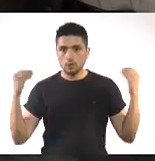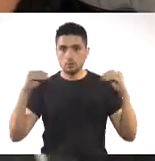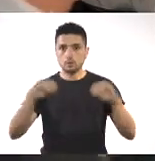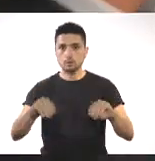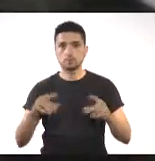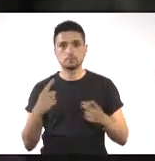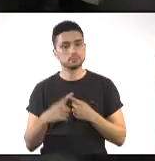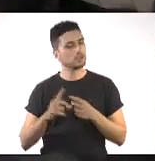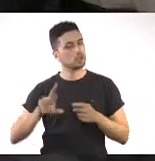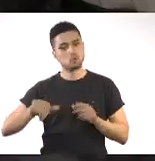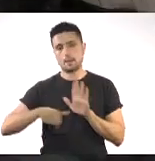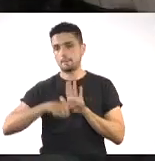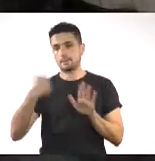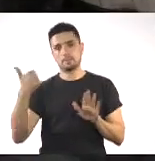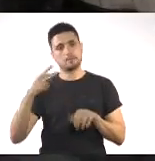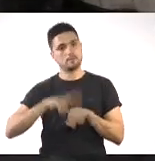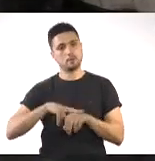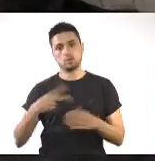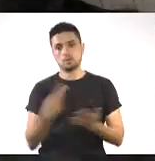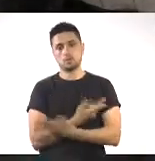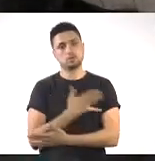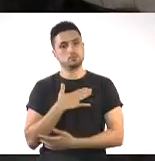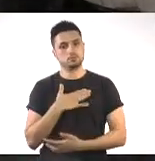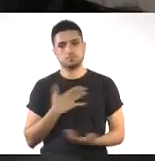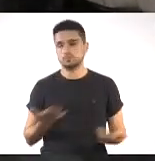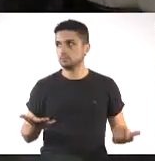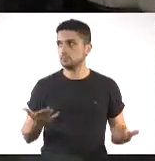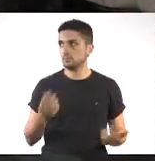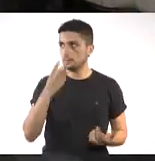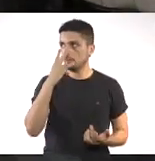é a primeira vez que isso acontece comigo. Deve ser a